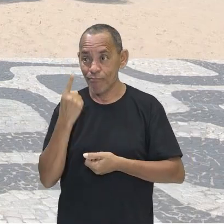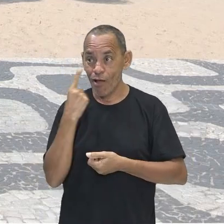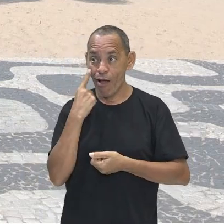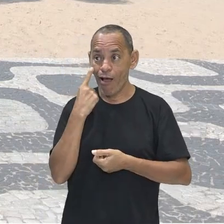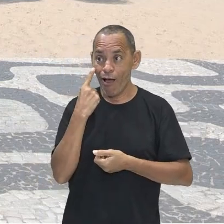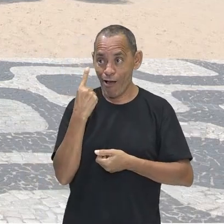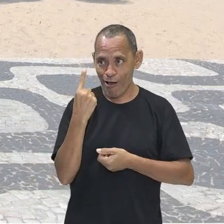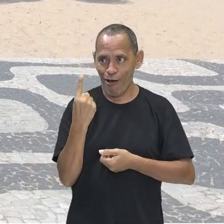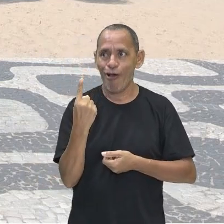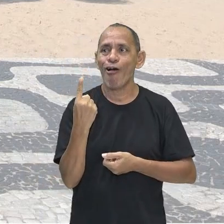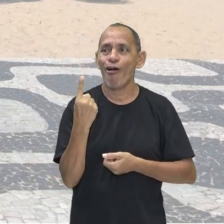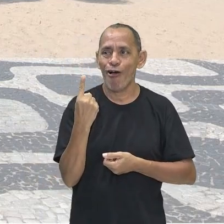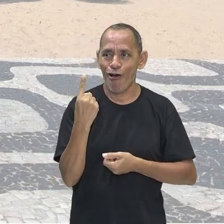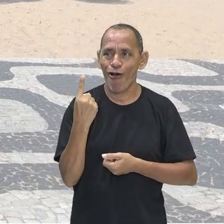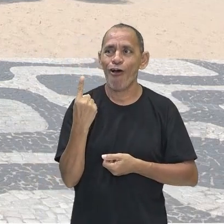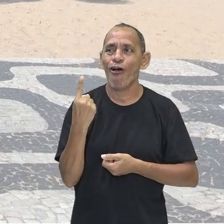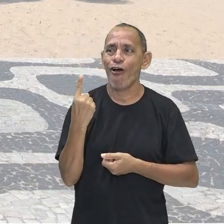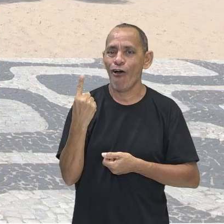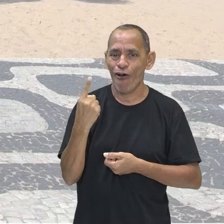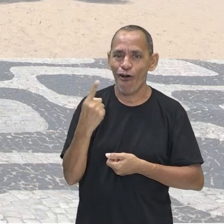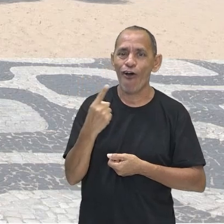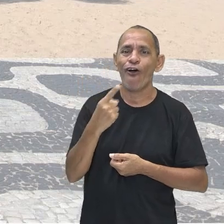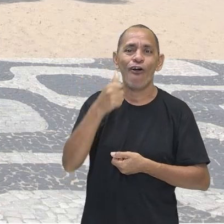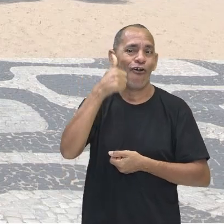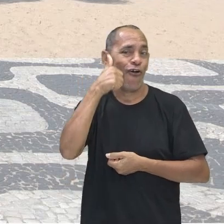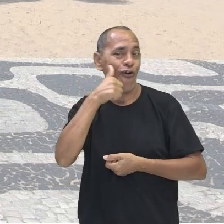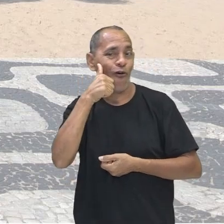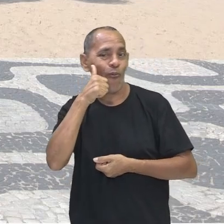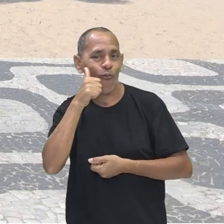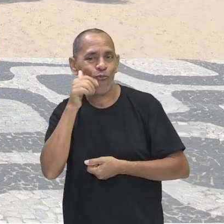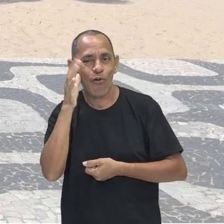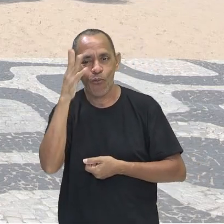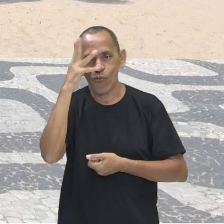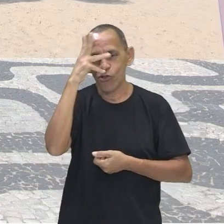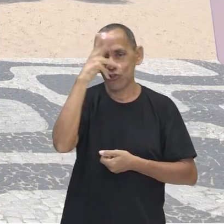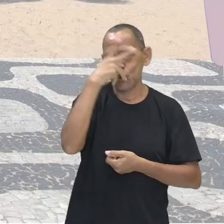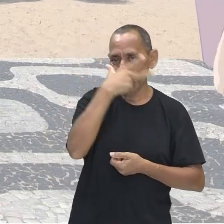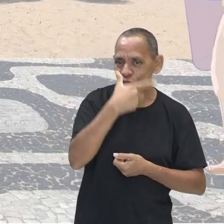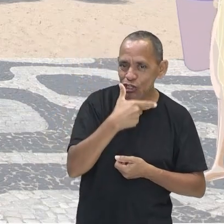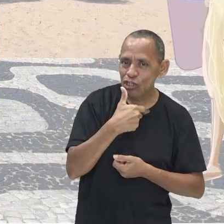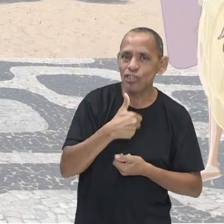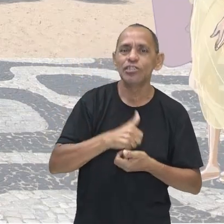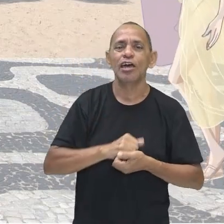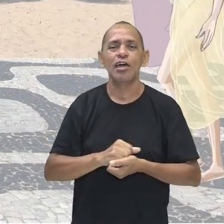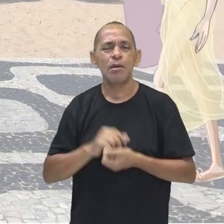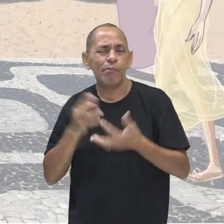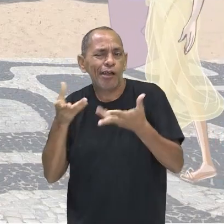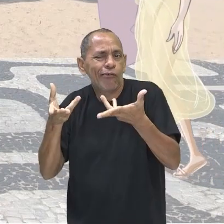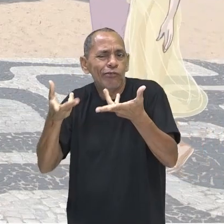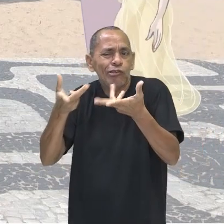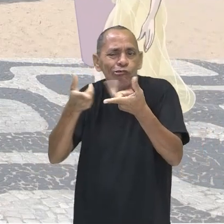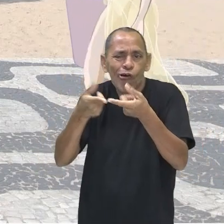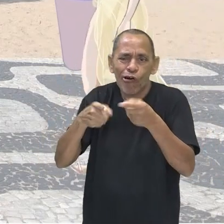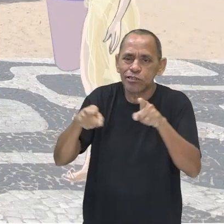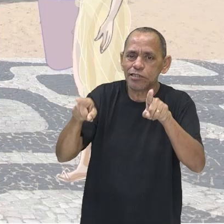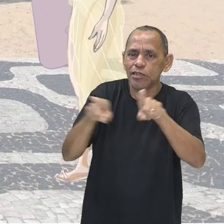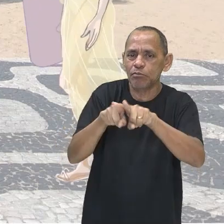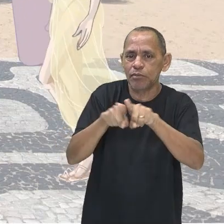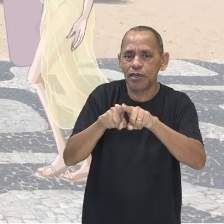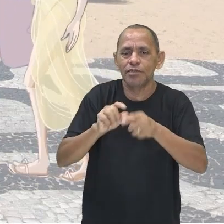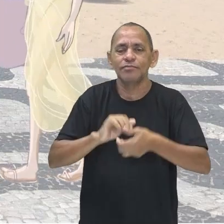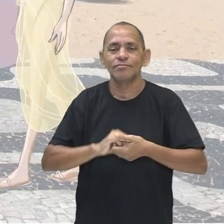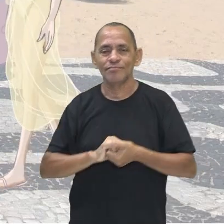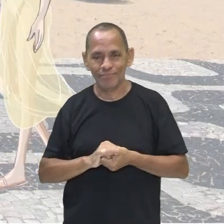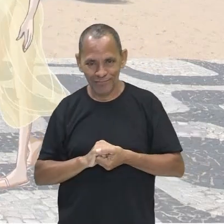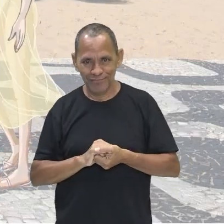passar novamente e eu vou falar, tá bom? Vamos lá, Garota de Ipanema. Passe aí. Olha que coisa mais